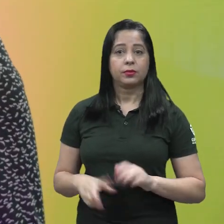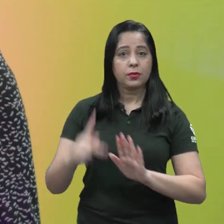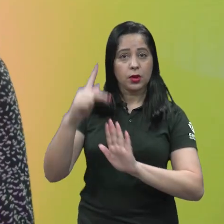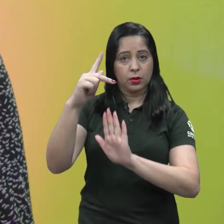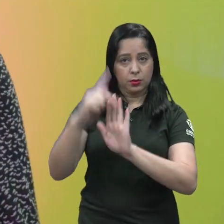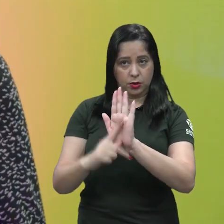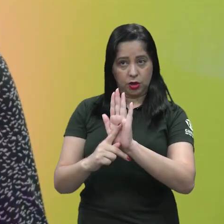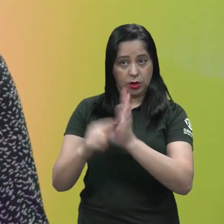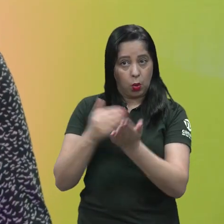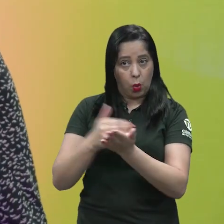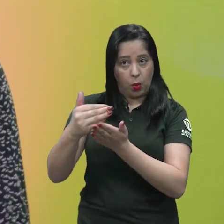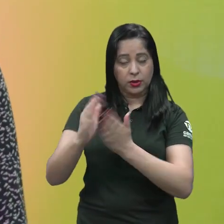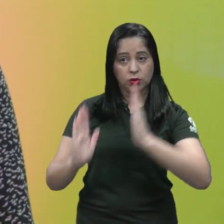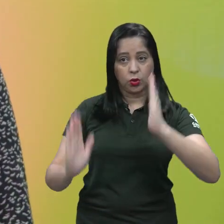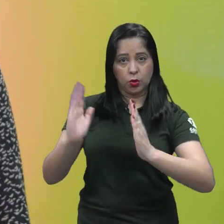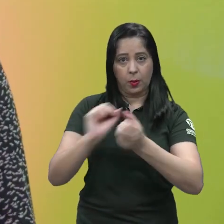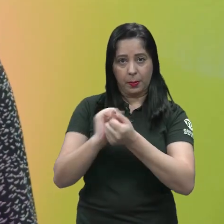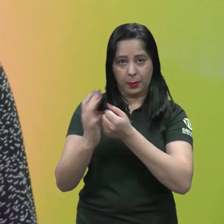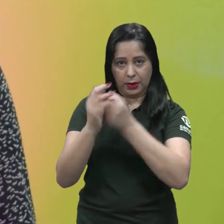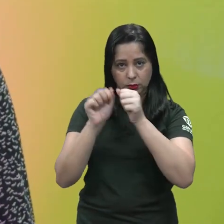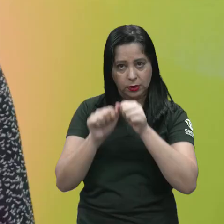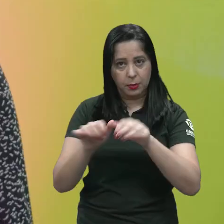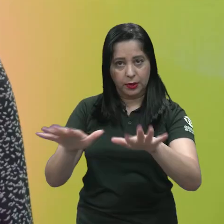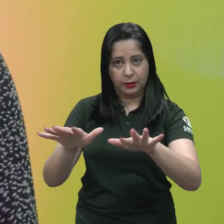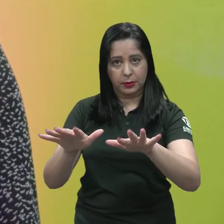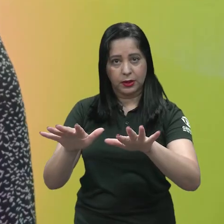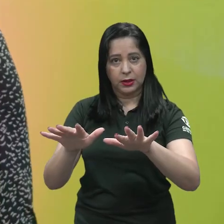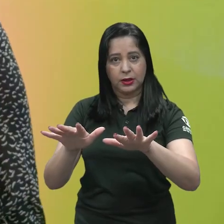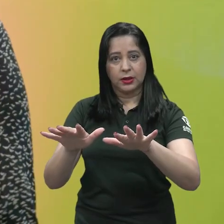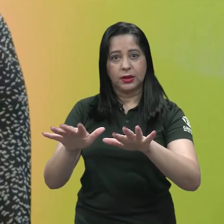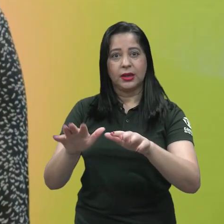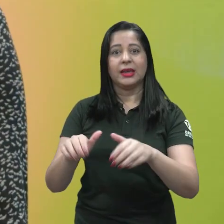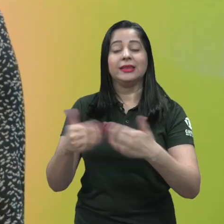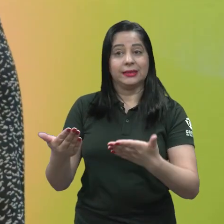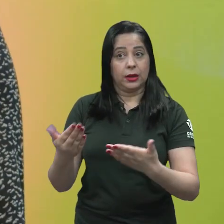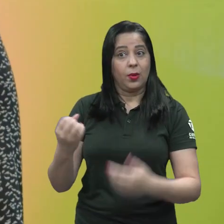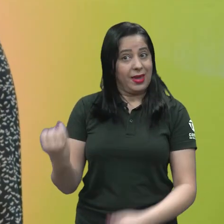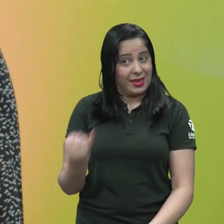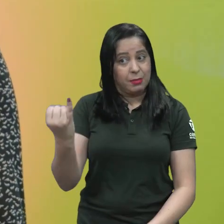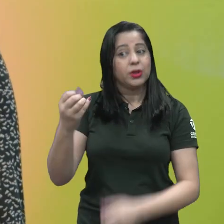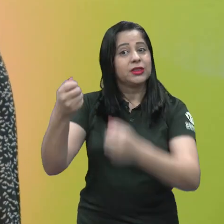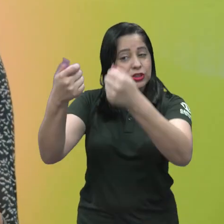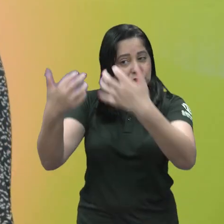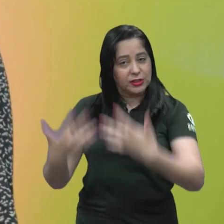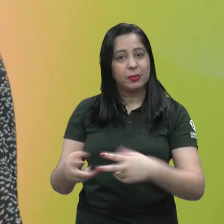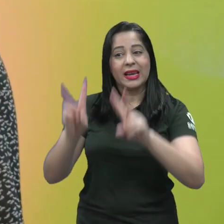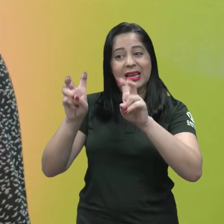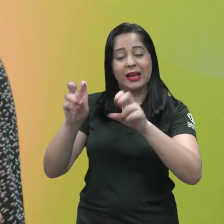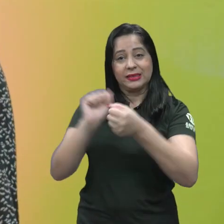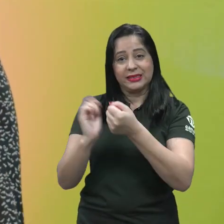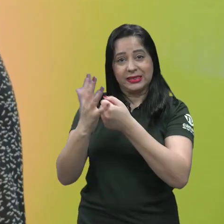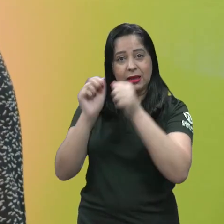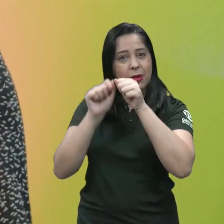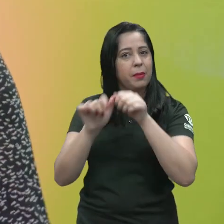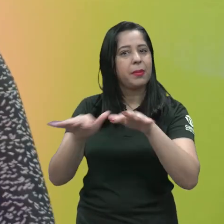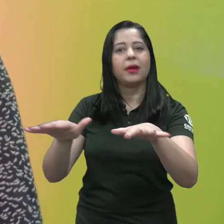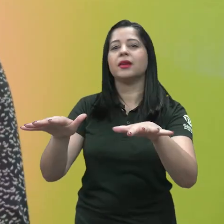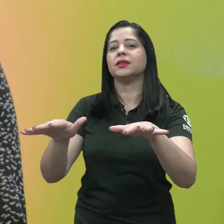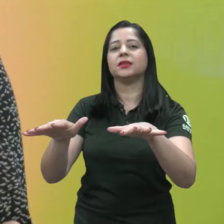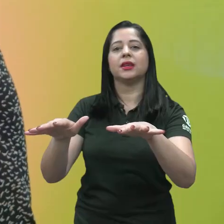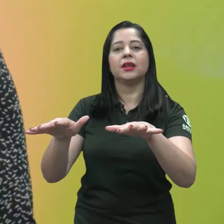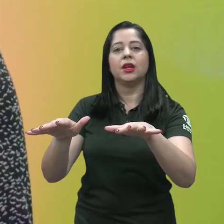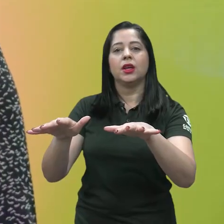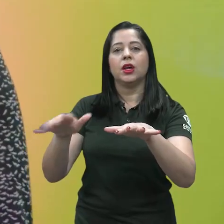projeto começou na pandemia, então eu acho que é importante falar sobre a pandemia, né? A pandemia, nós realizamos